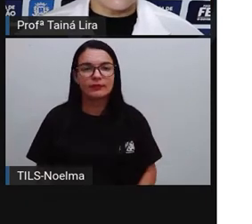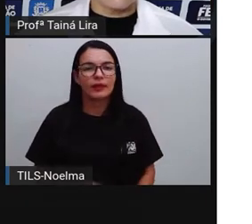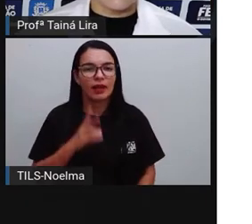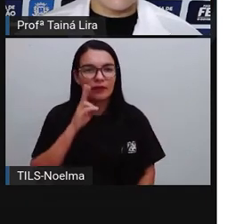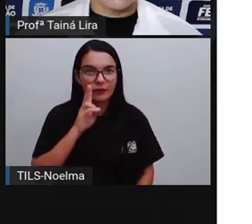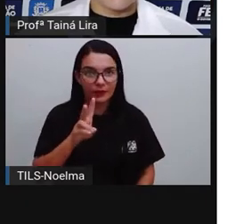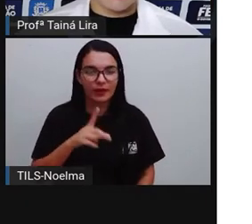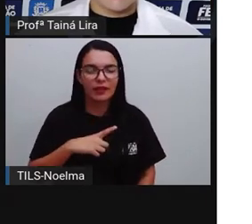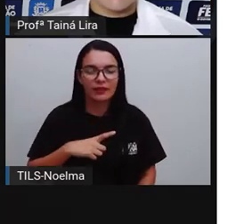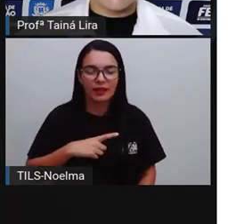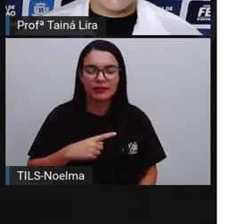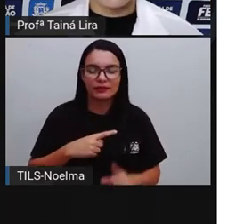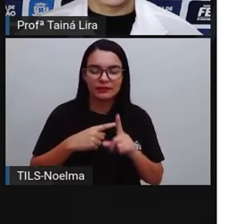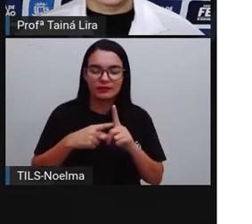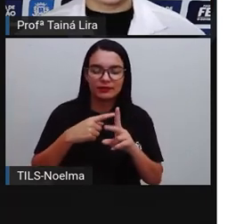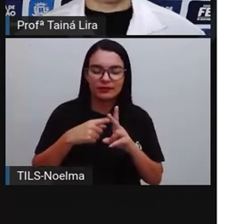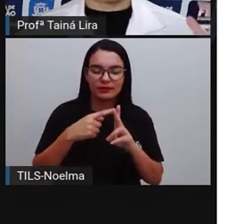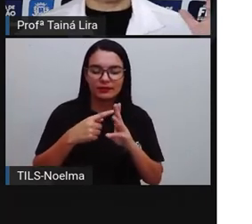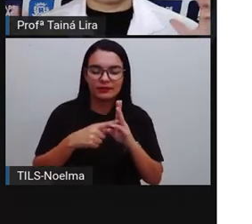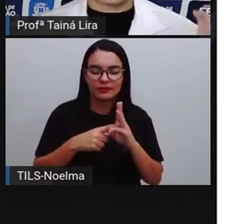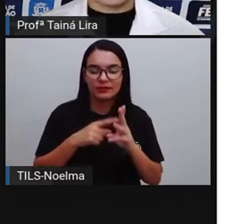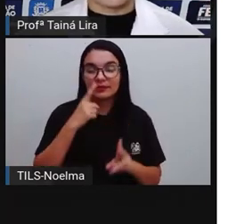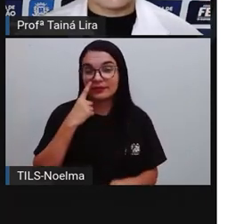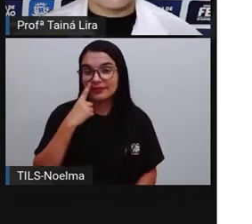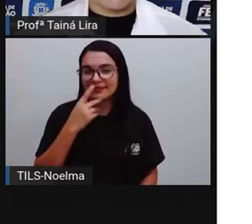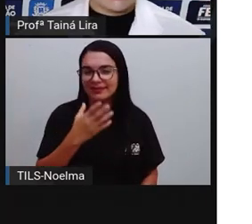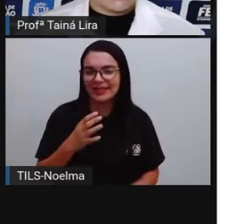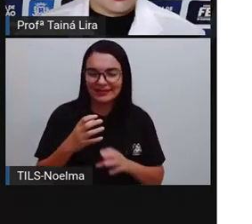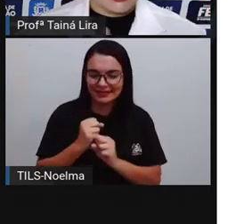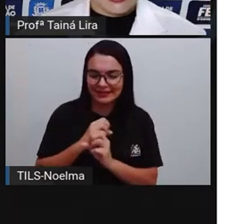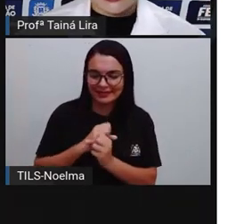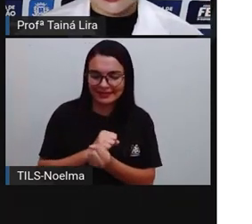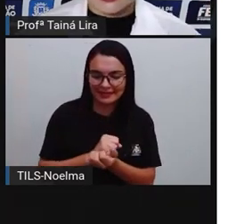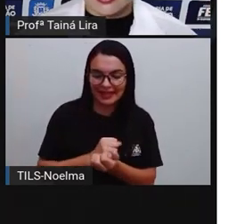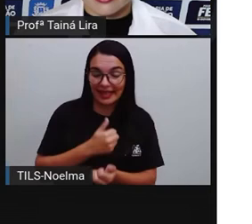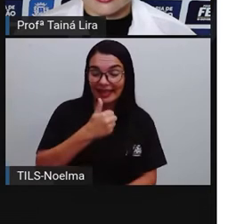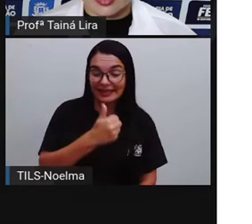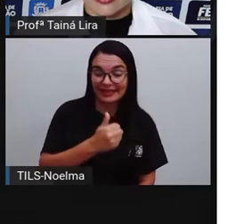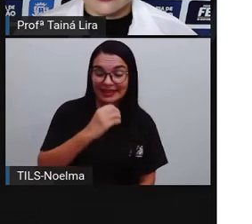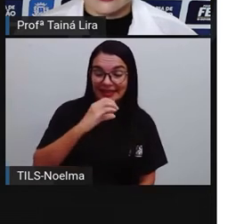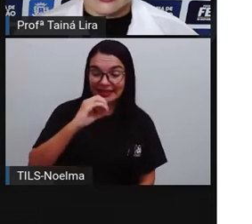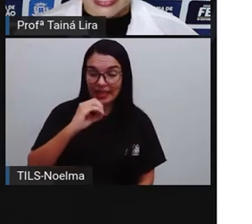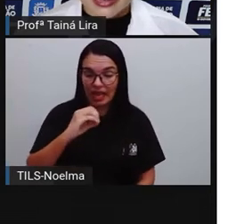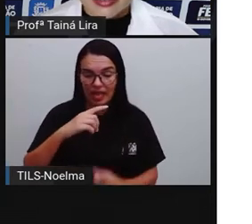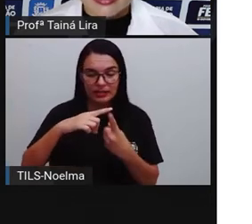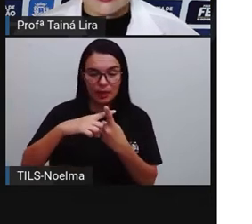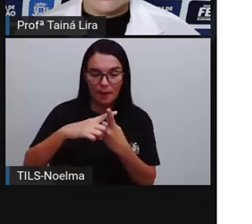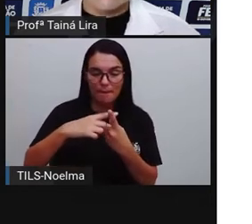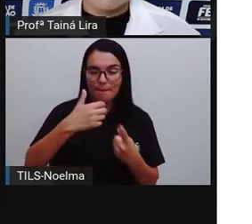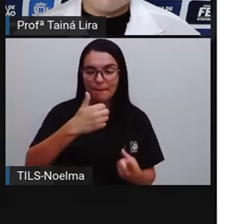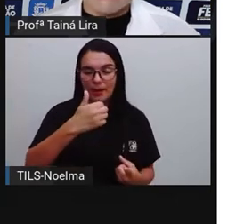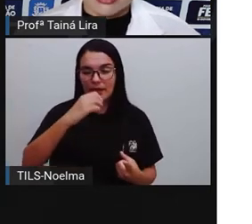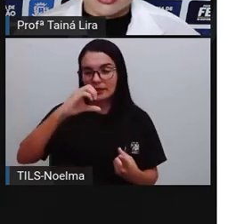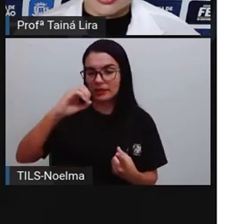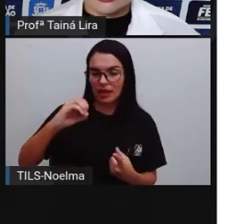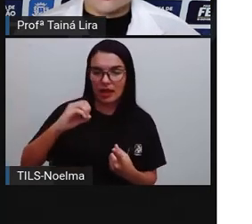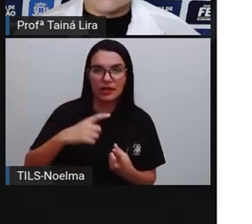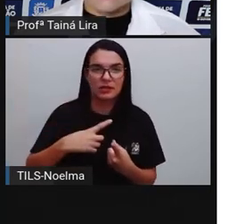decompos ó eu peguei o 40 eu agrupei ali essa 40 de 10 em 10 ó 10